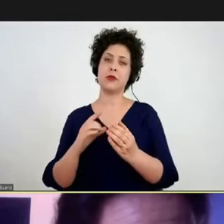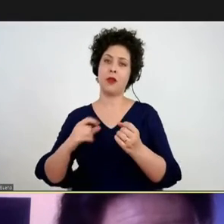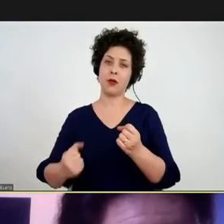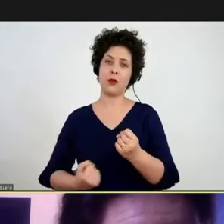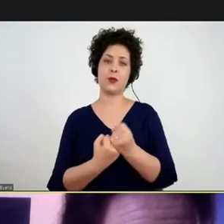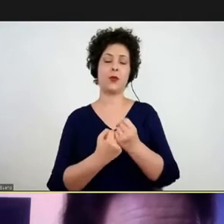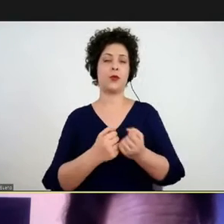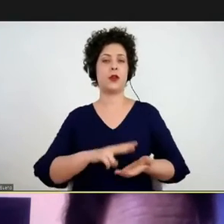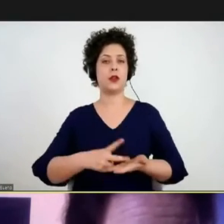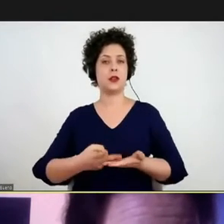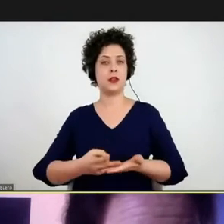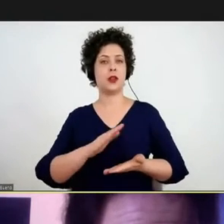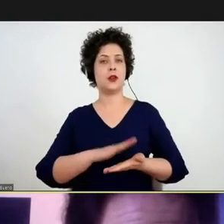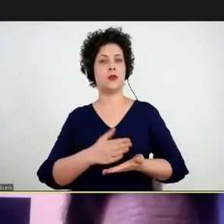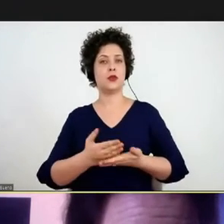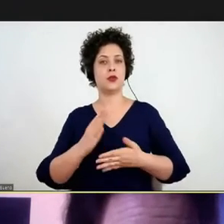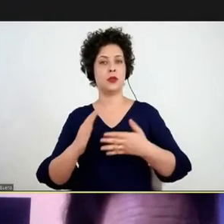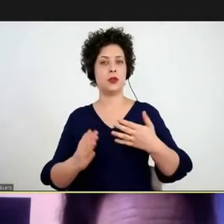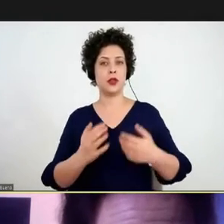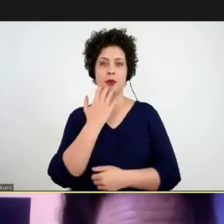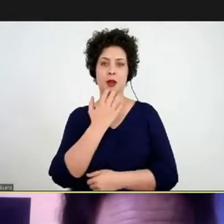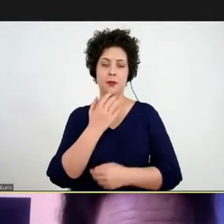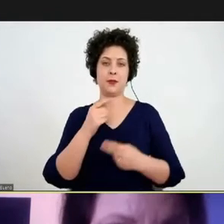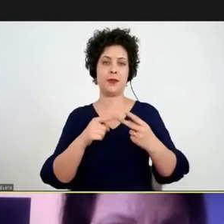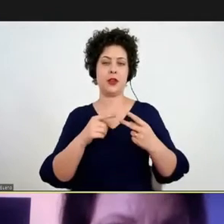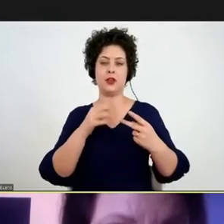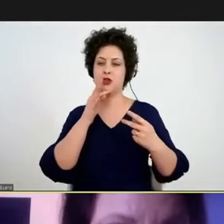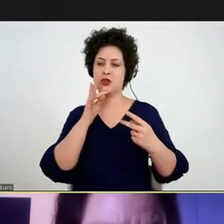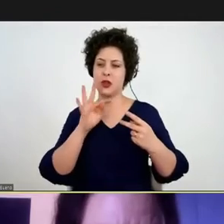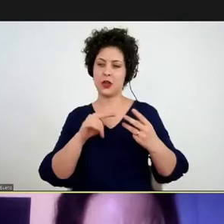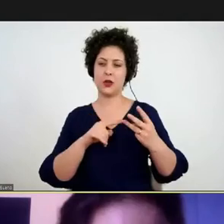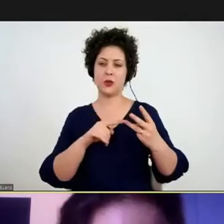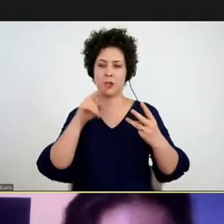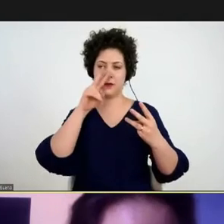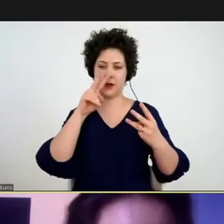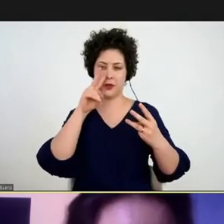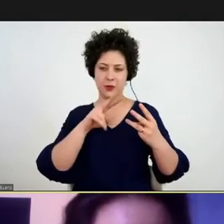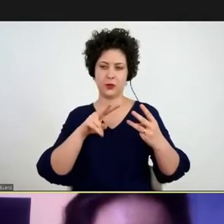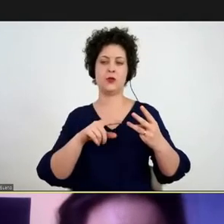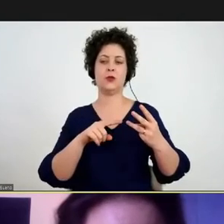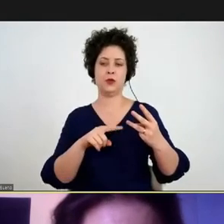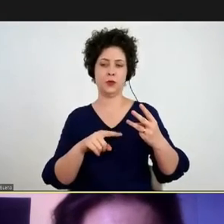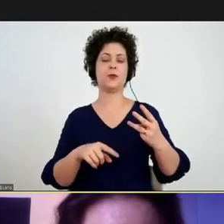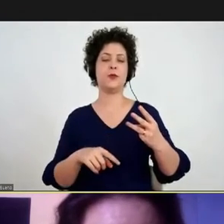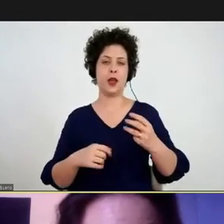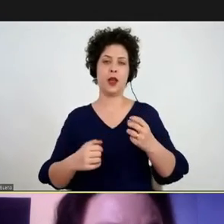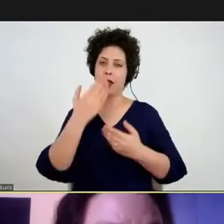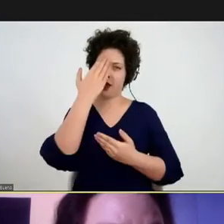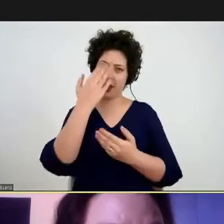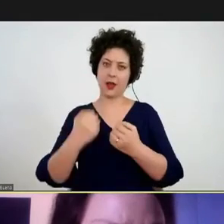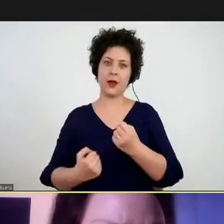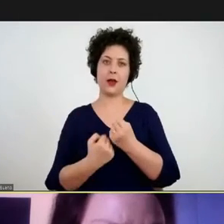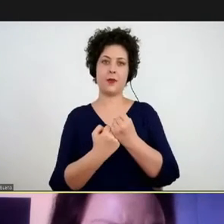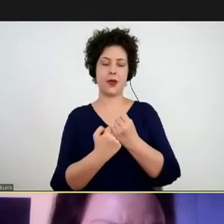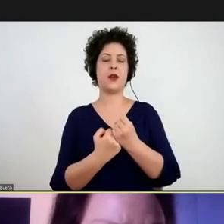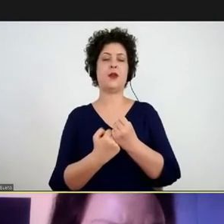de Libra, Paloma Bueno, Tiago Coimbra e Vinícius Nascimento. Agradecemos o apoio do Programa de